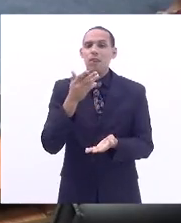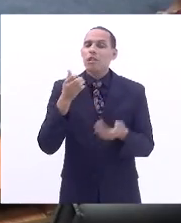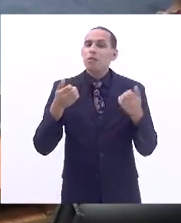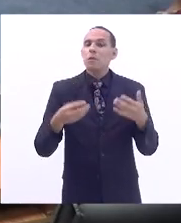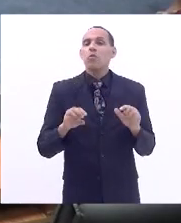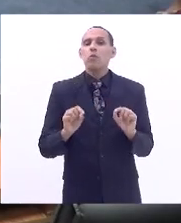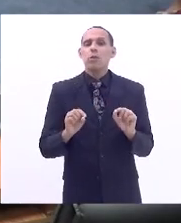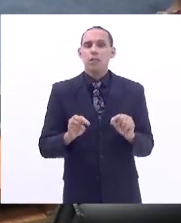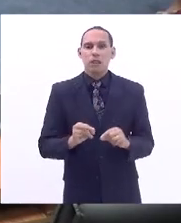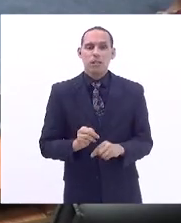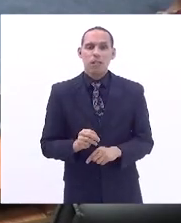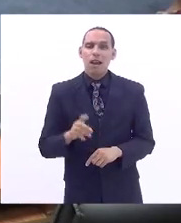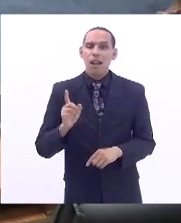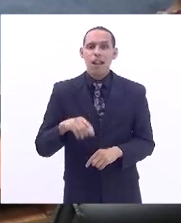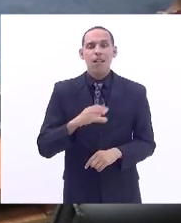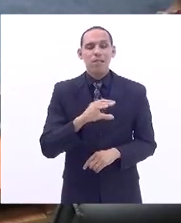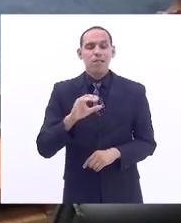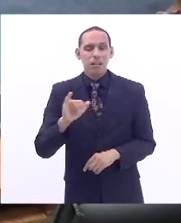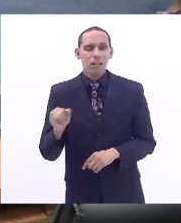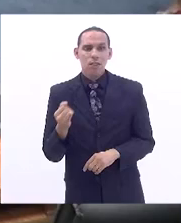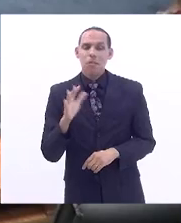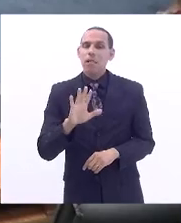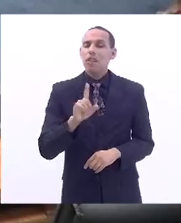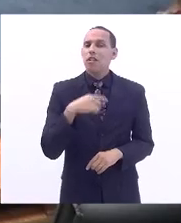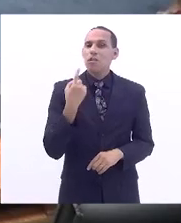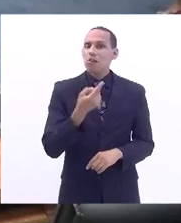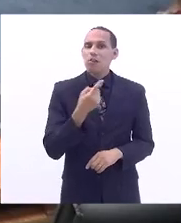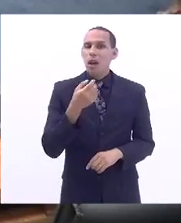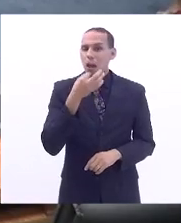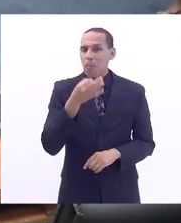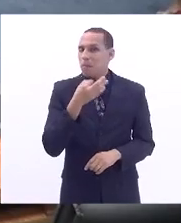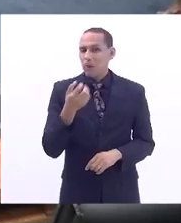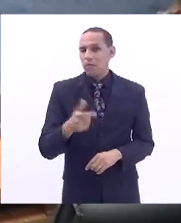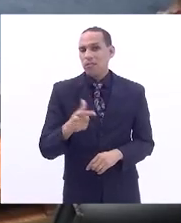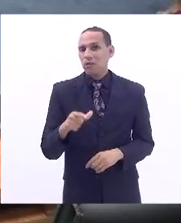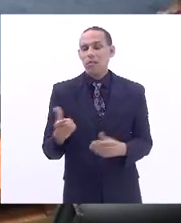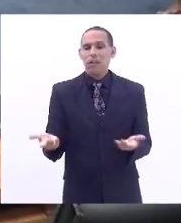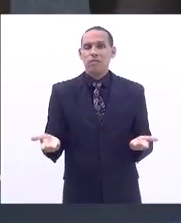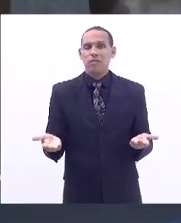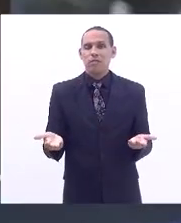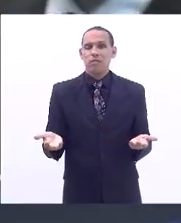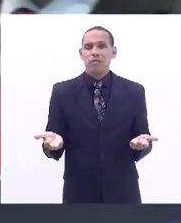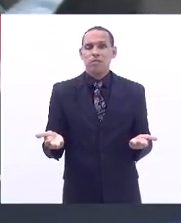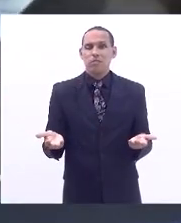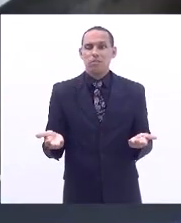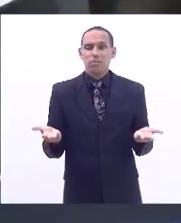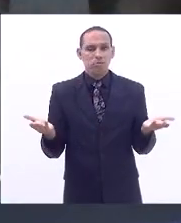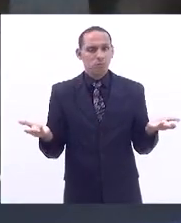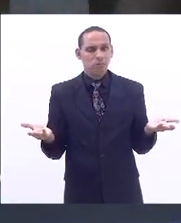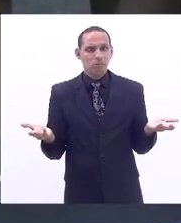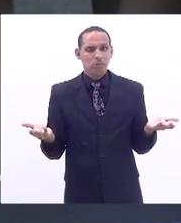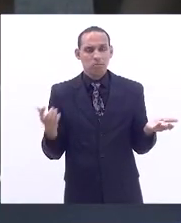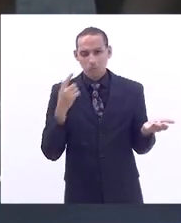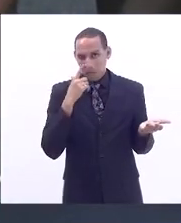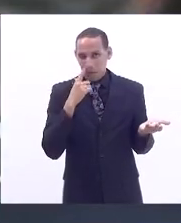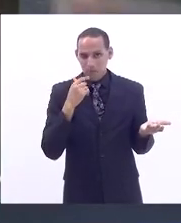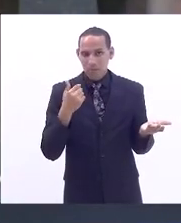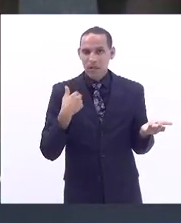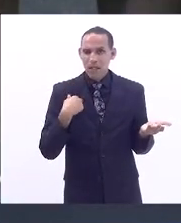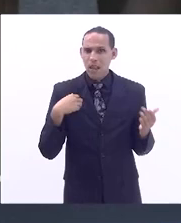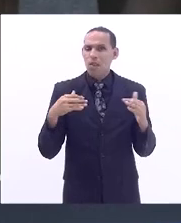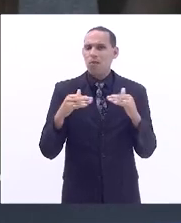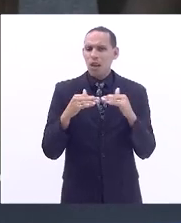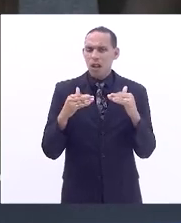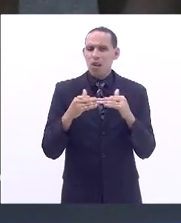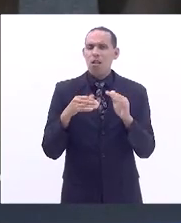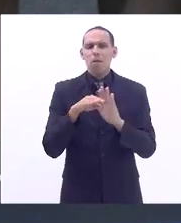tá dizendo aqui no meu ouvido que já saiu na ccj Mas a gente não tem noção do parecer tá bom e eu queria fazer um acordo de